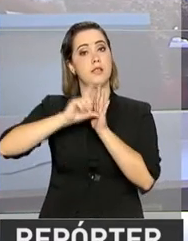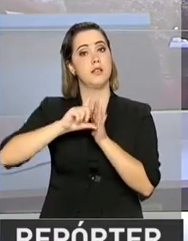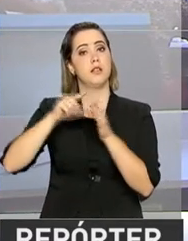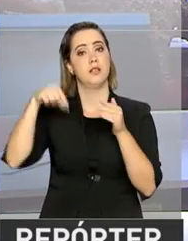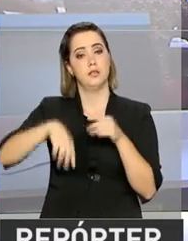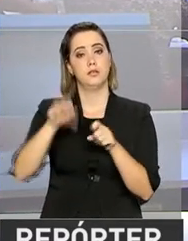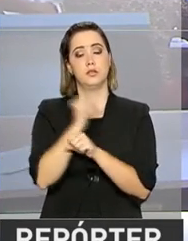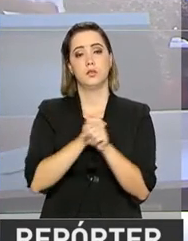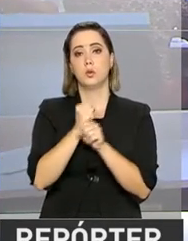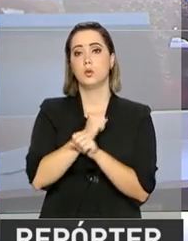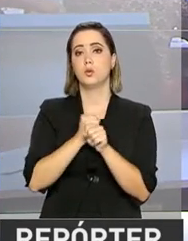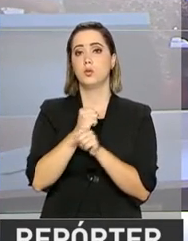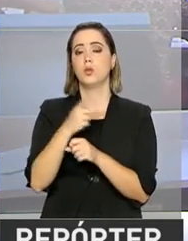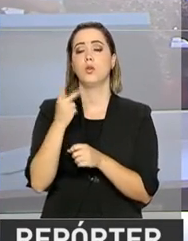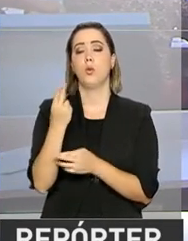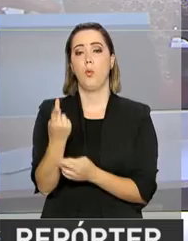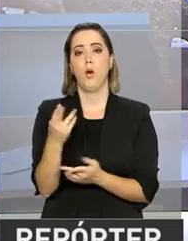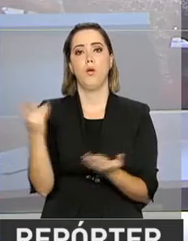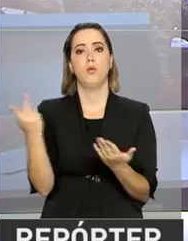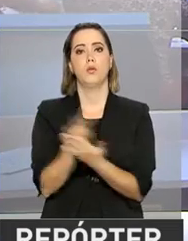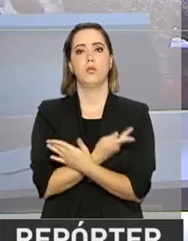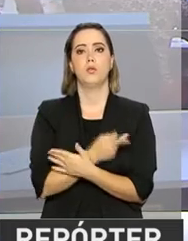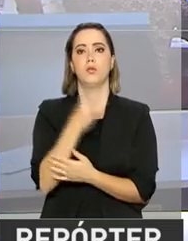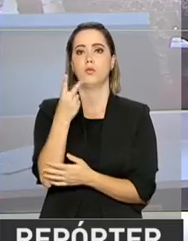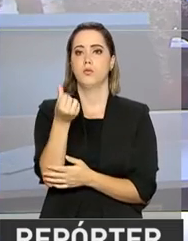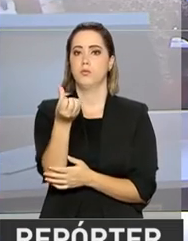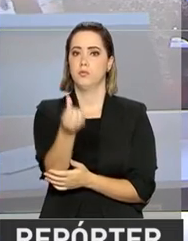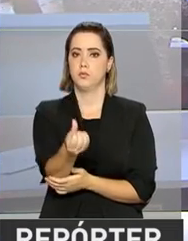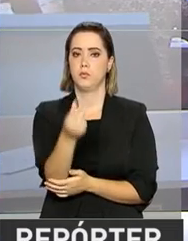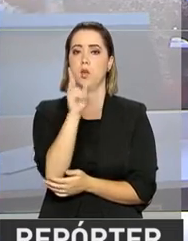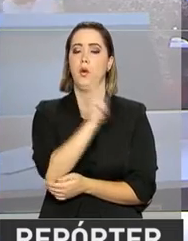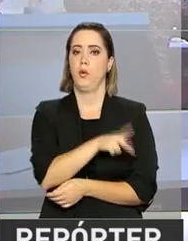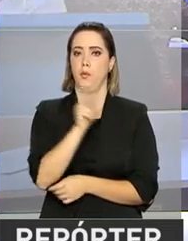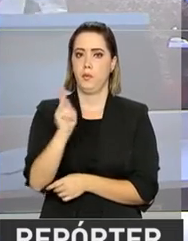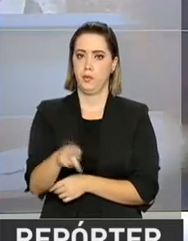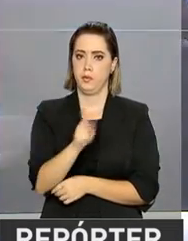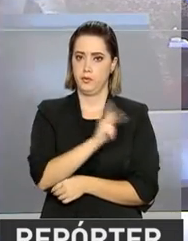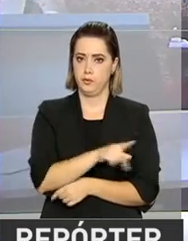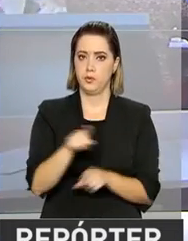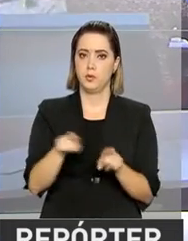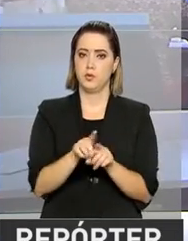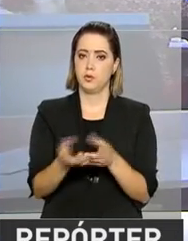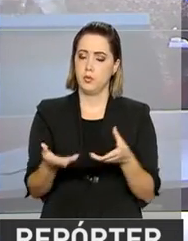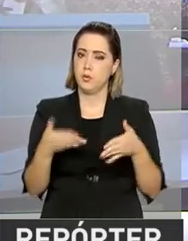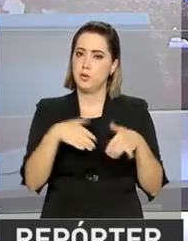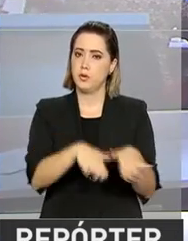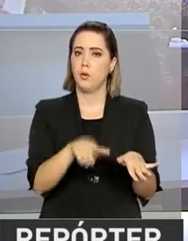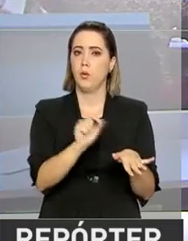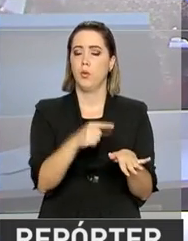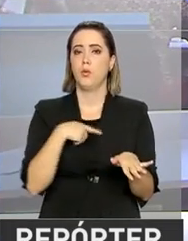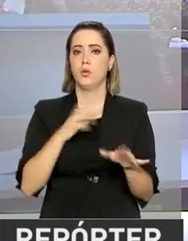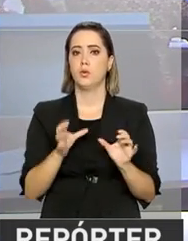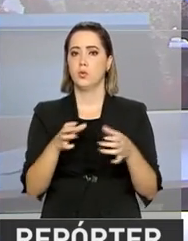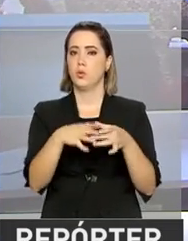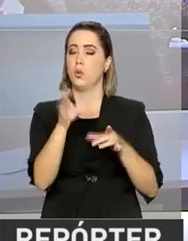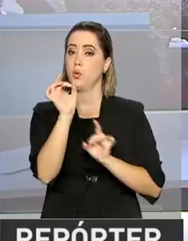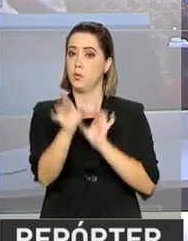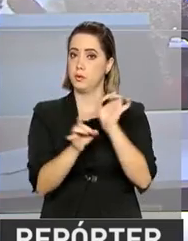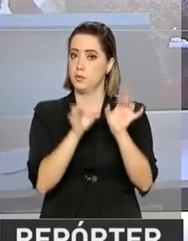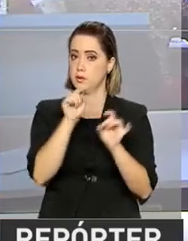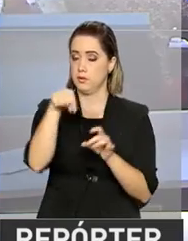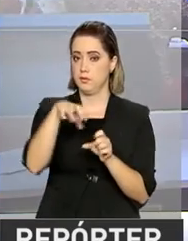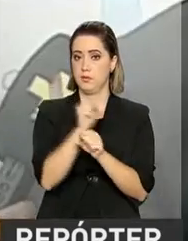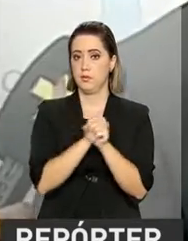2016 professores das redes pública e particular de ensino então incluídos entre os grupos prioritários este